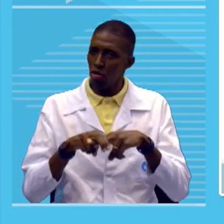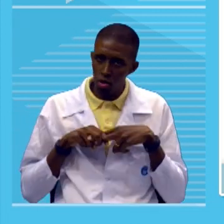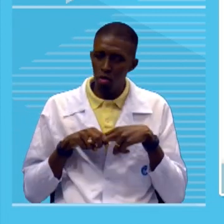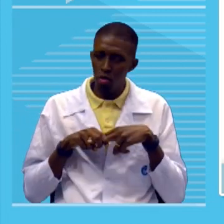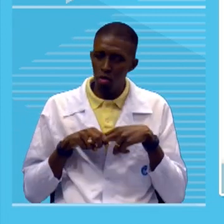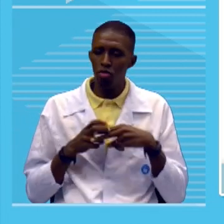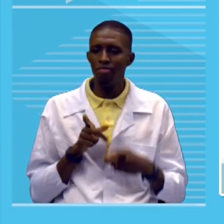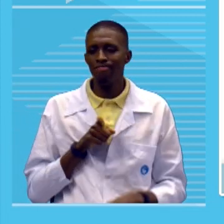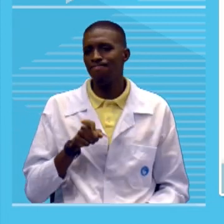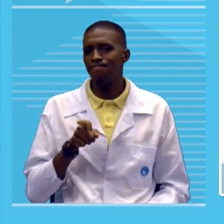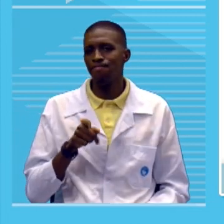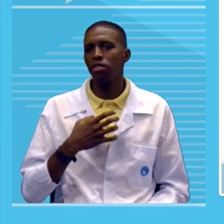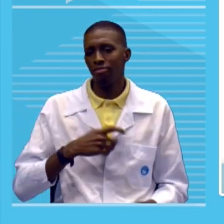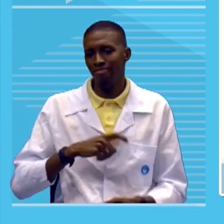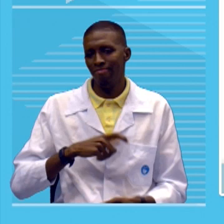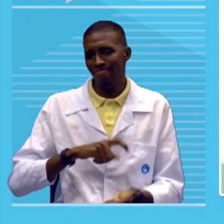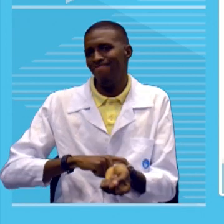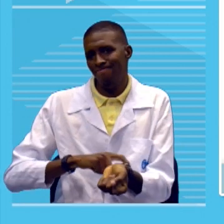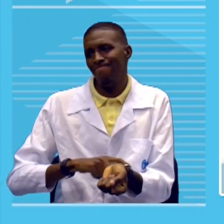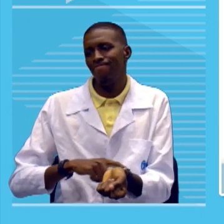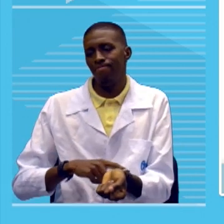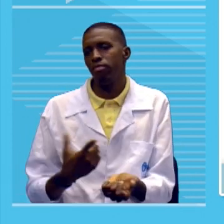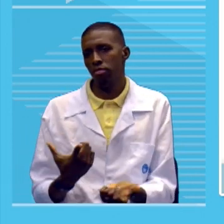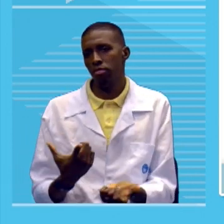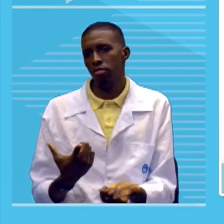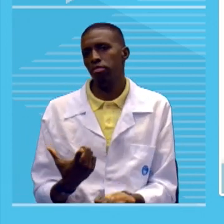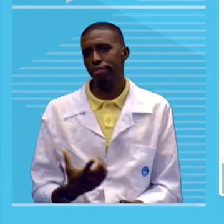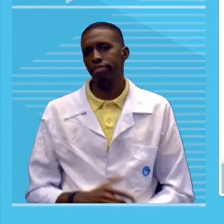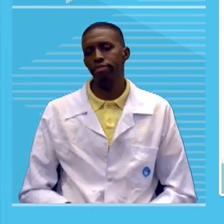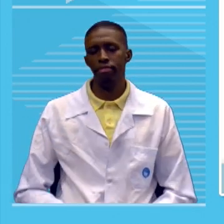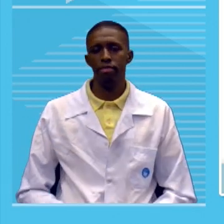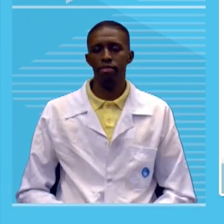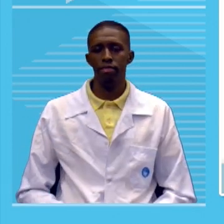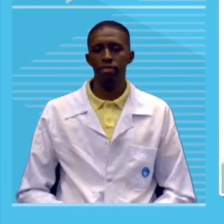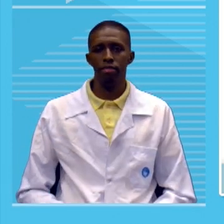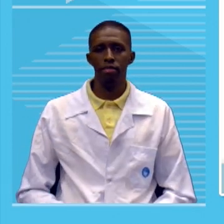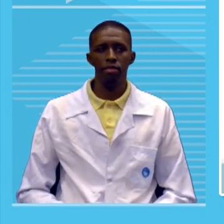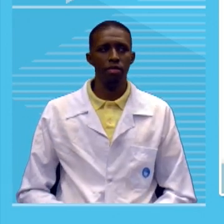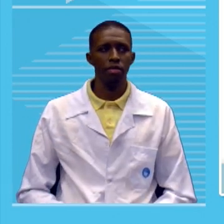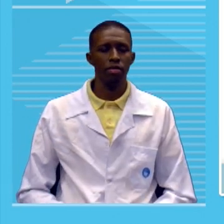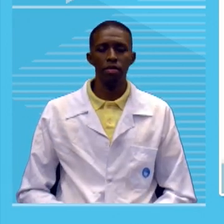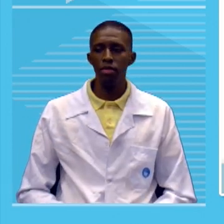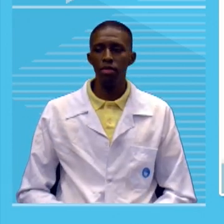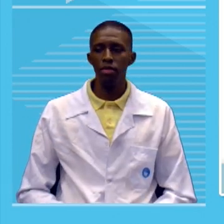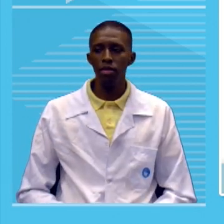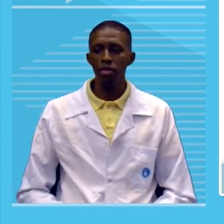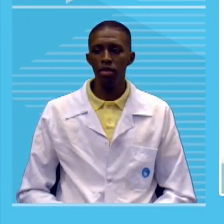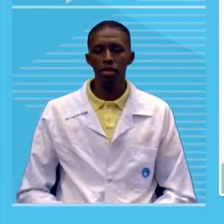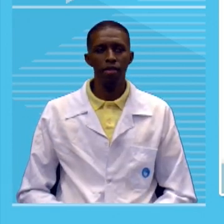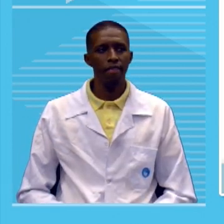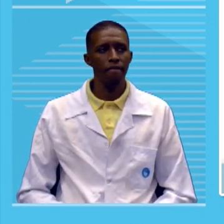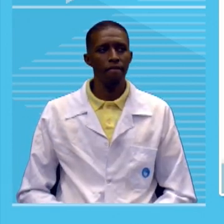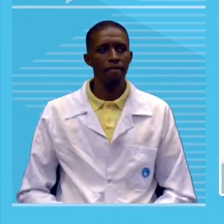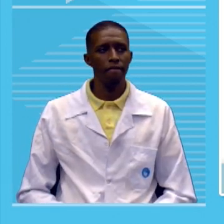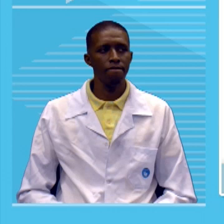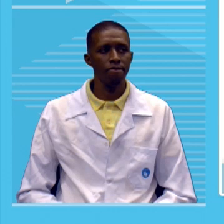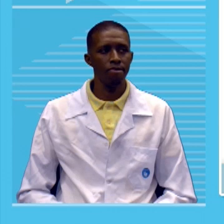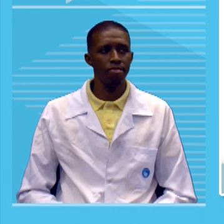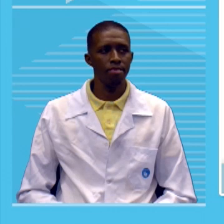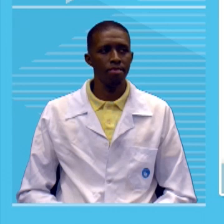E toda oração adjetiva funciona como um adjunto adnominal. Há várias mulheres, mas apenas uma deixa a